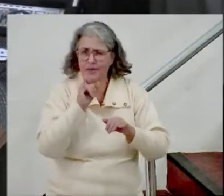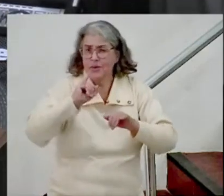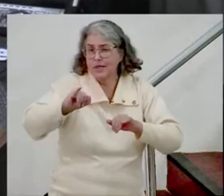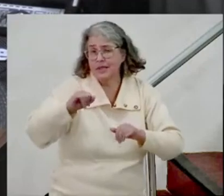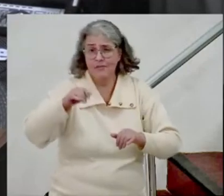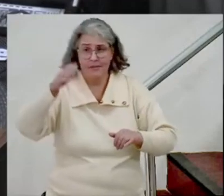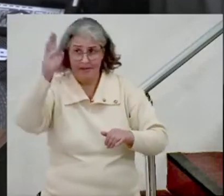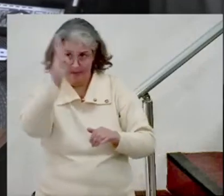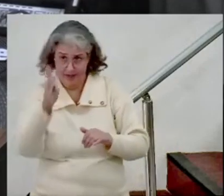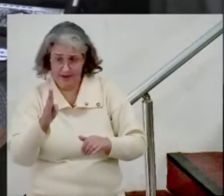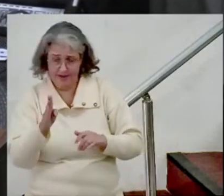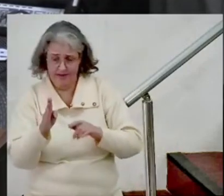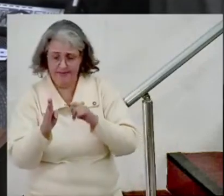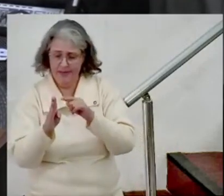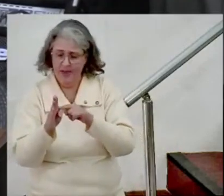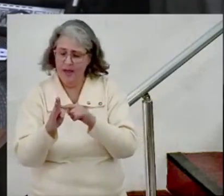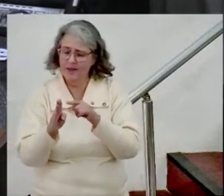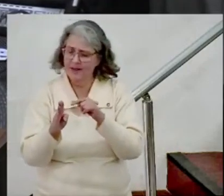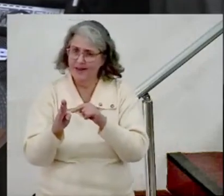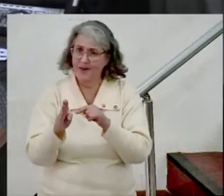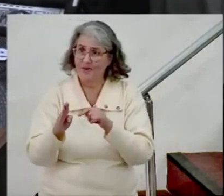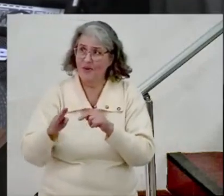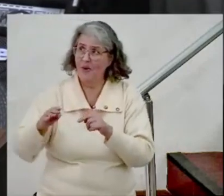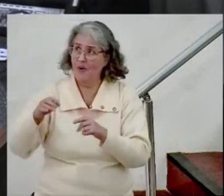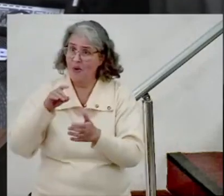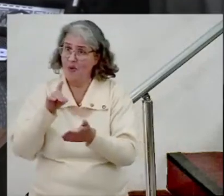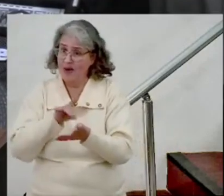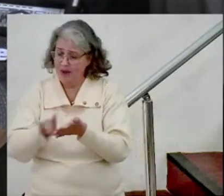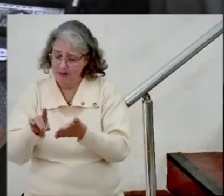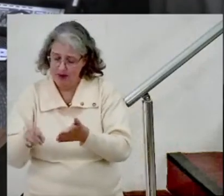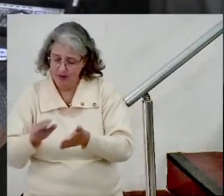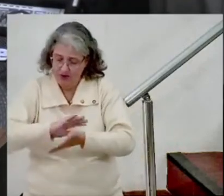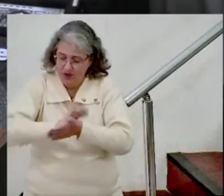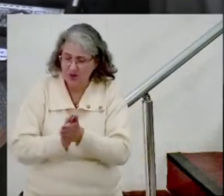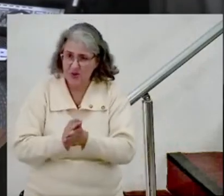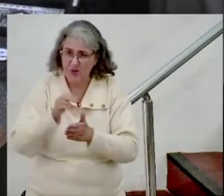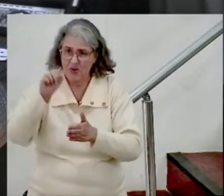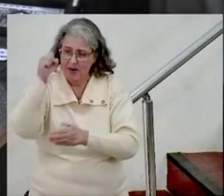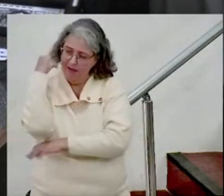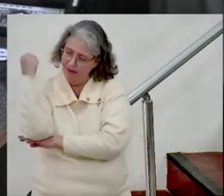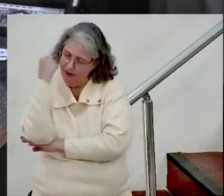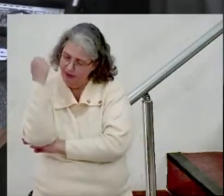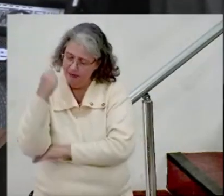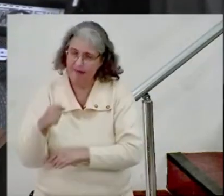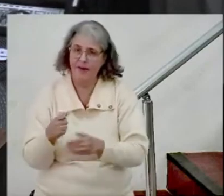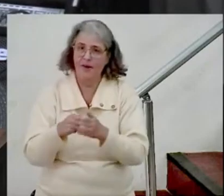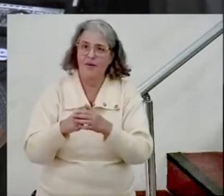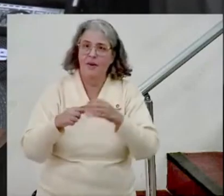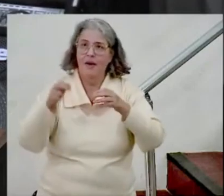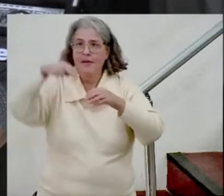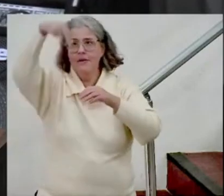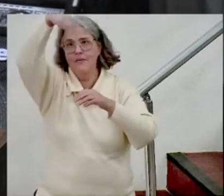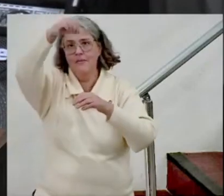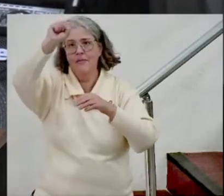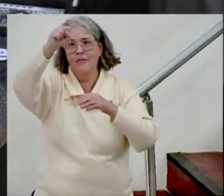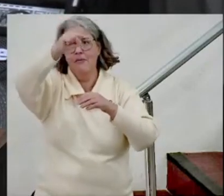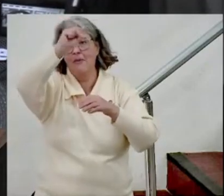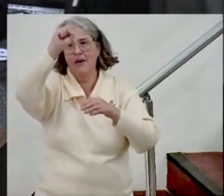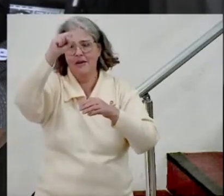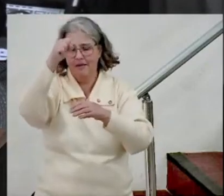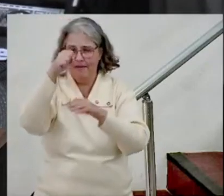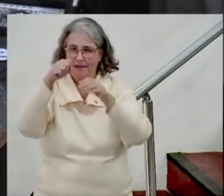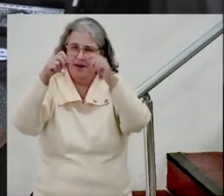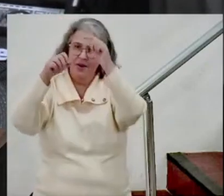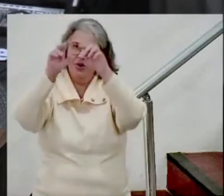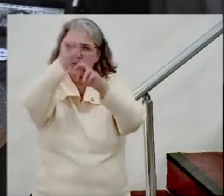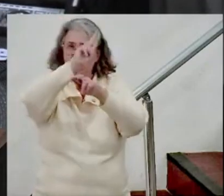invasor teria destruído Porto Alegre, Goiânia, Belo Horizonte, Rio Branco, Manaus, e só